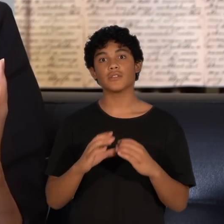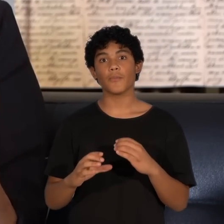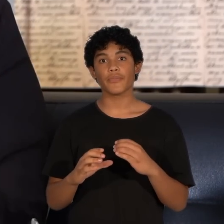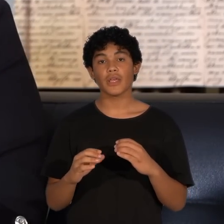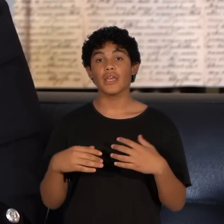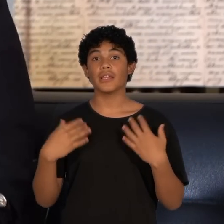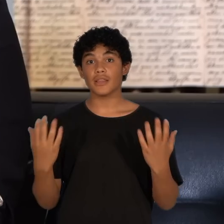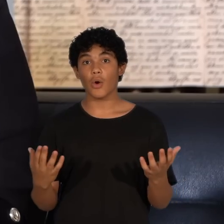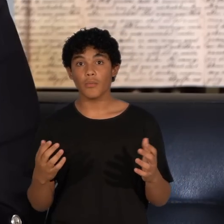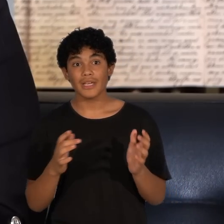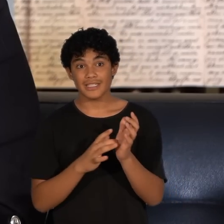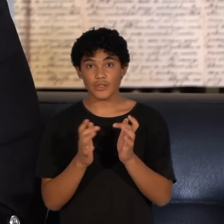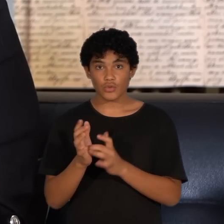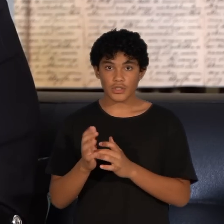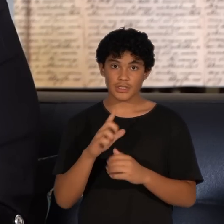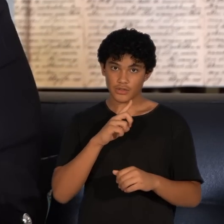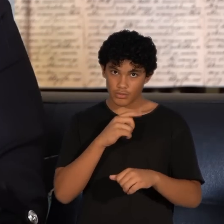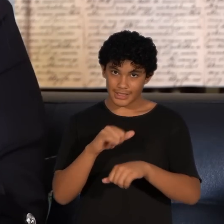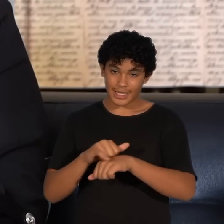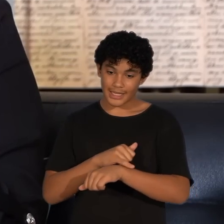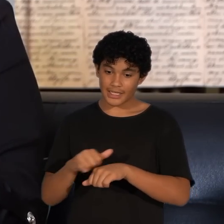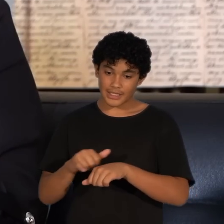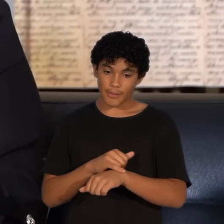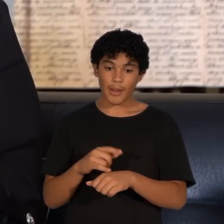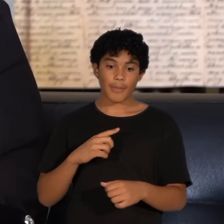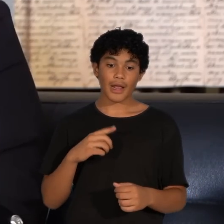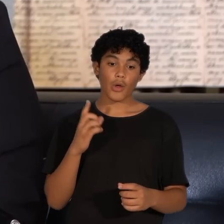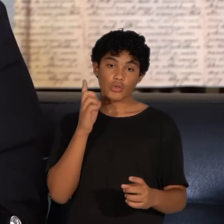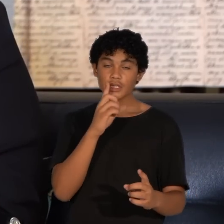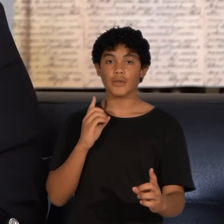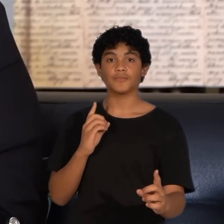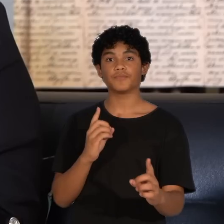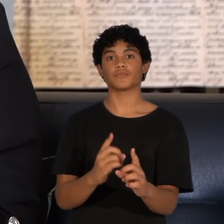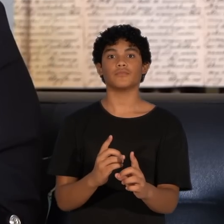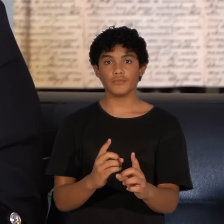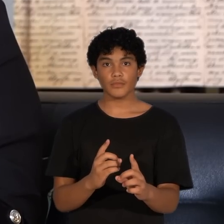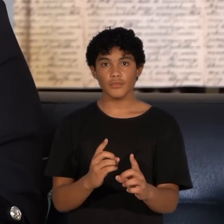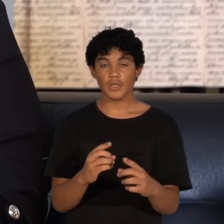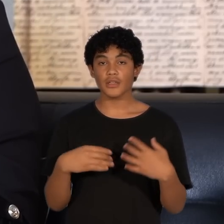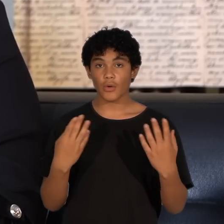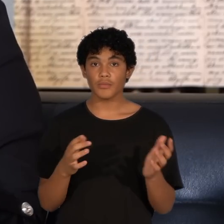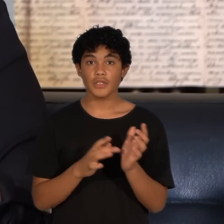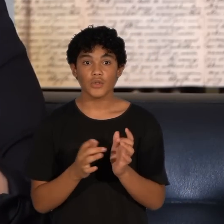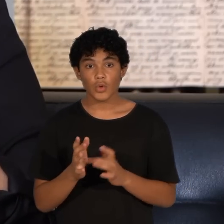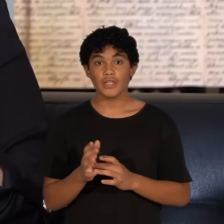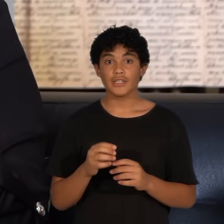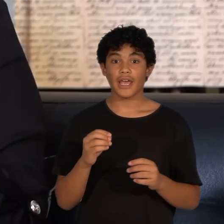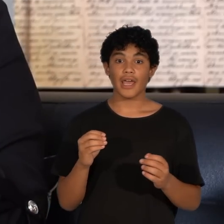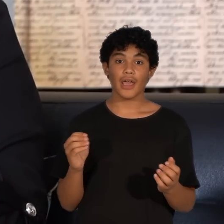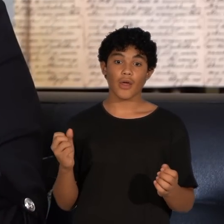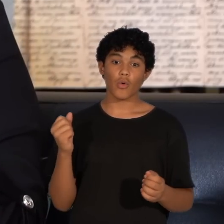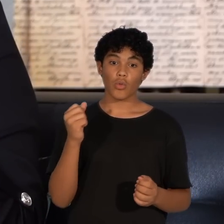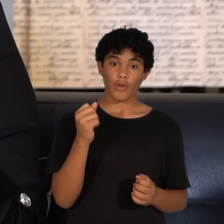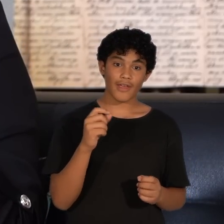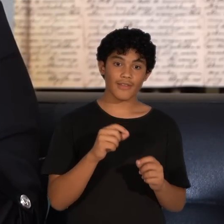disto, como que Jesus usa uma estratégia para abordar? A primeira coisa que ele fez foi o aspecto da congruência. Ou seja, ele se